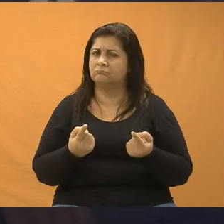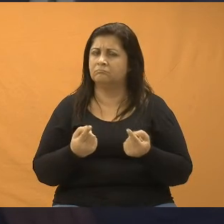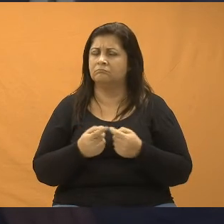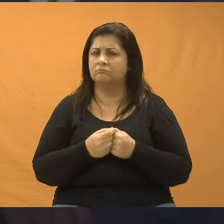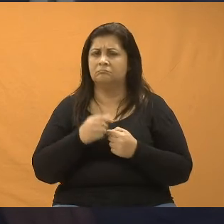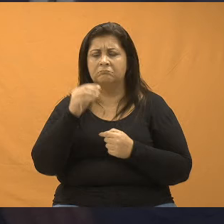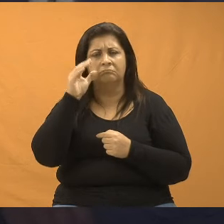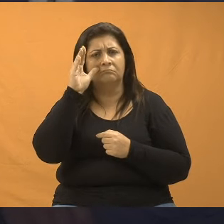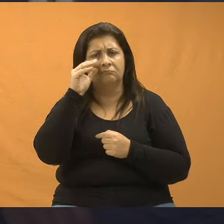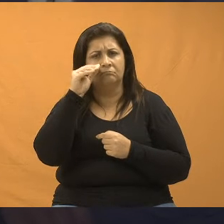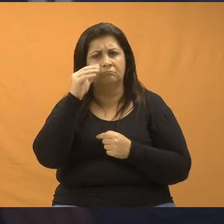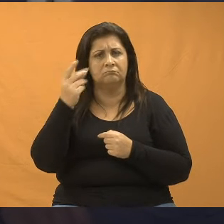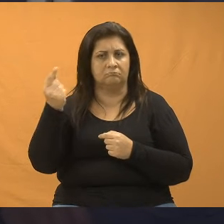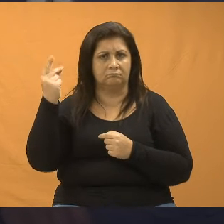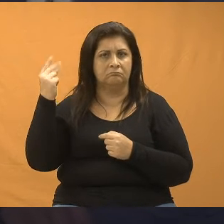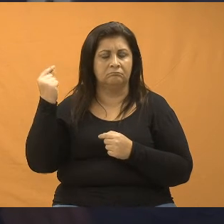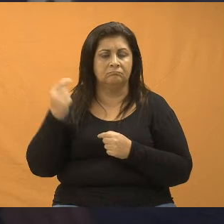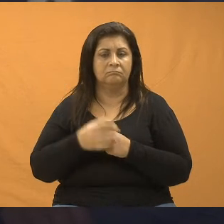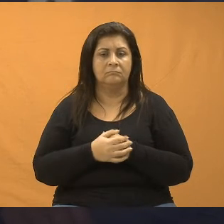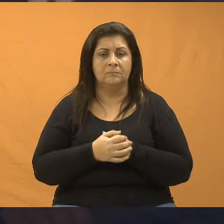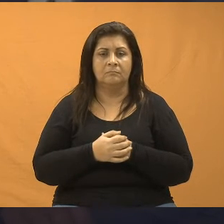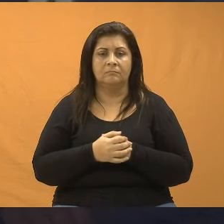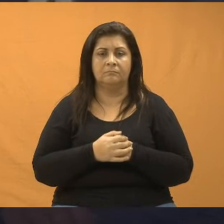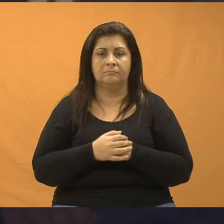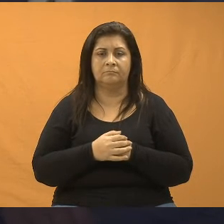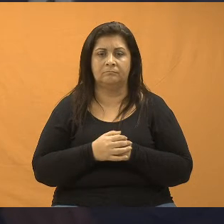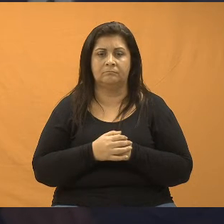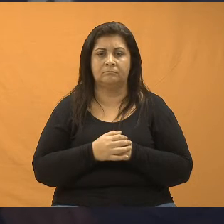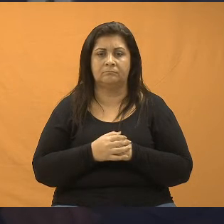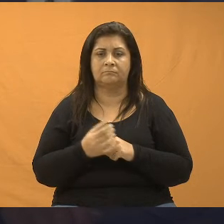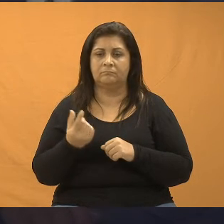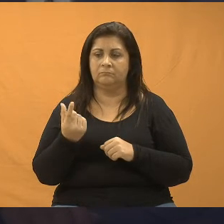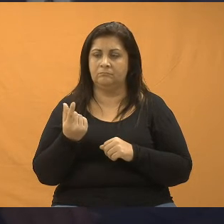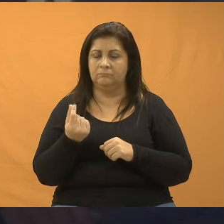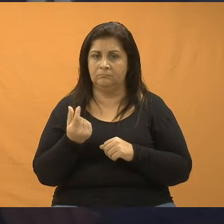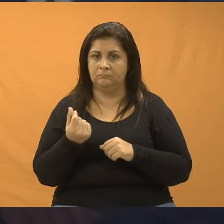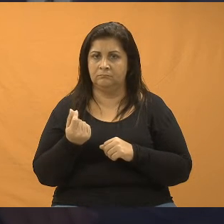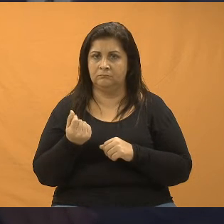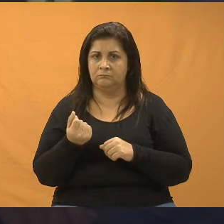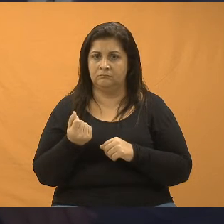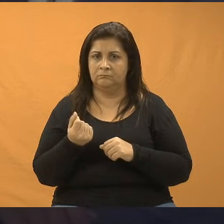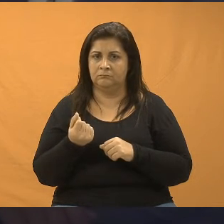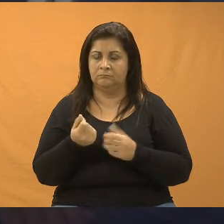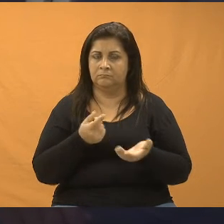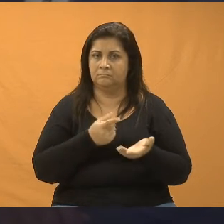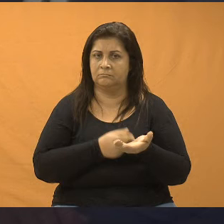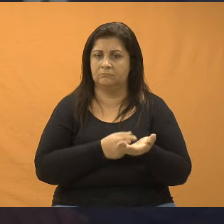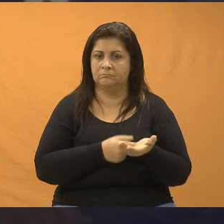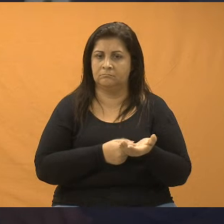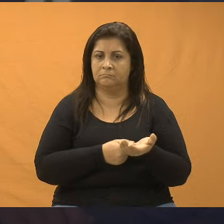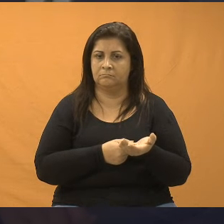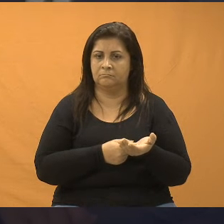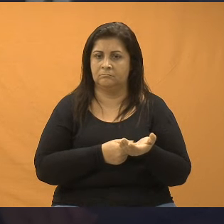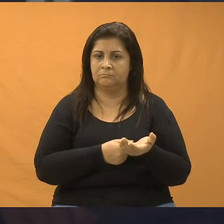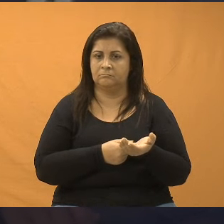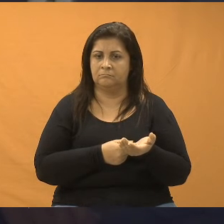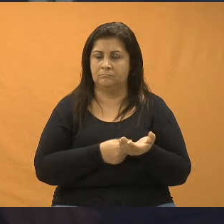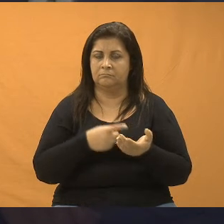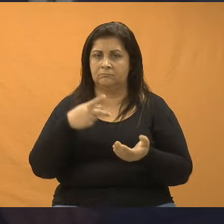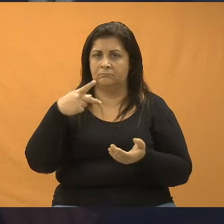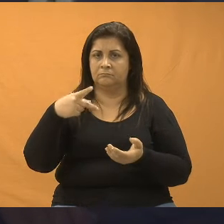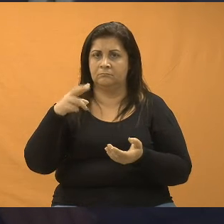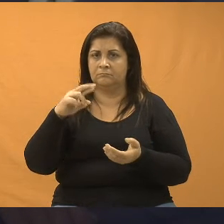uns bons anos atrás, era que, em cima do valor que eu era contratado pela Santa Casa, a provisão